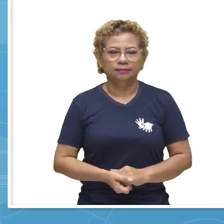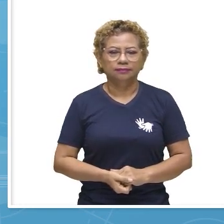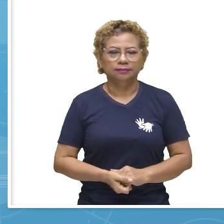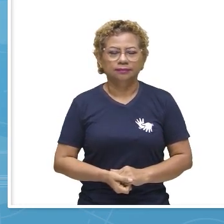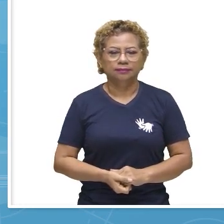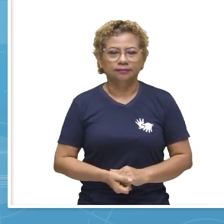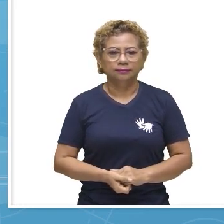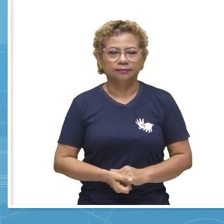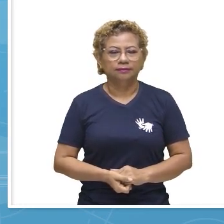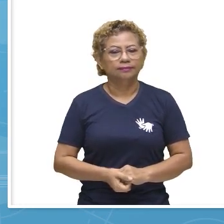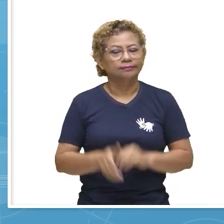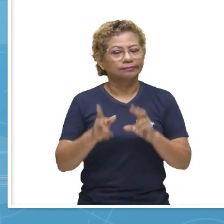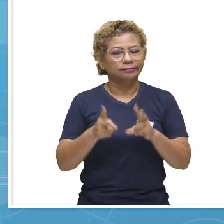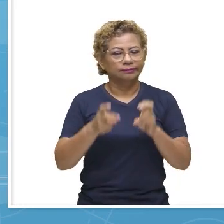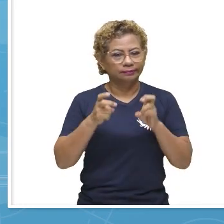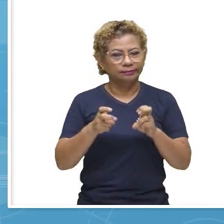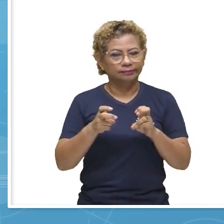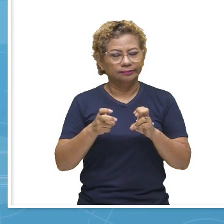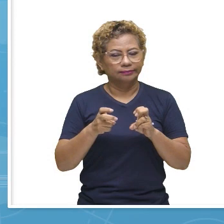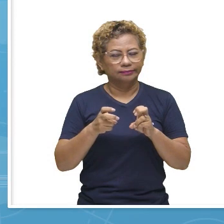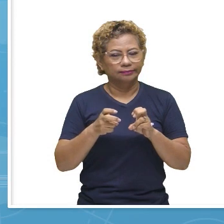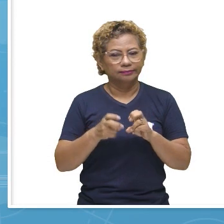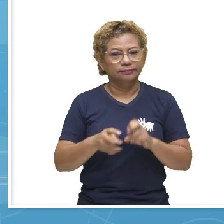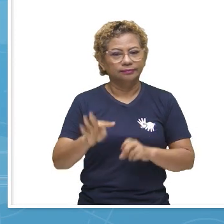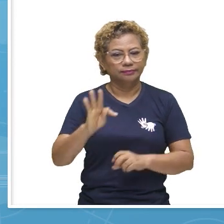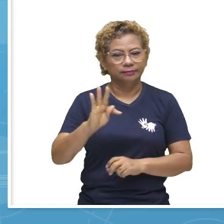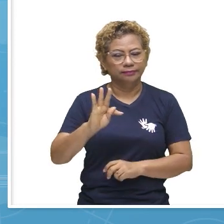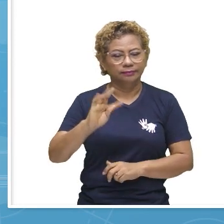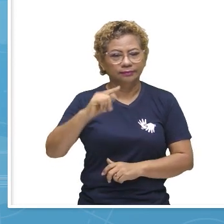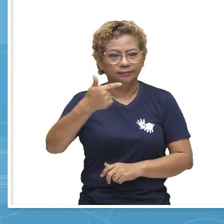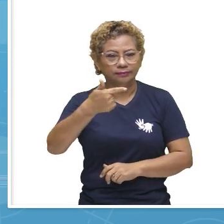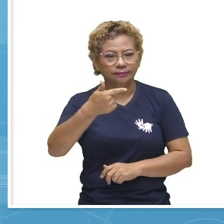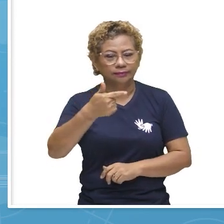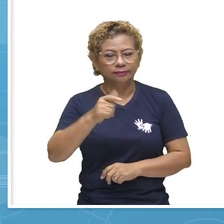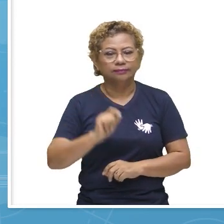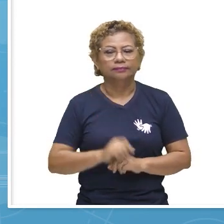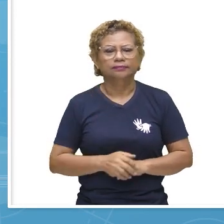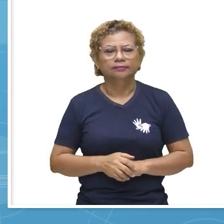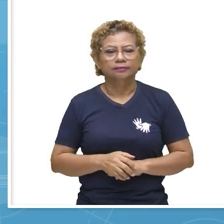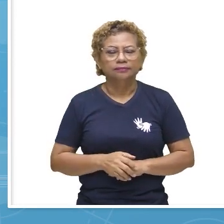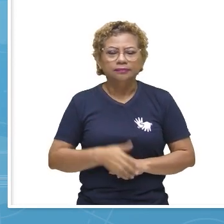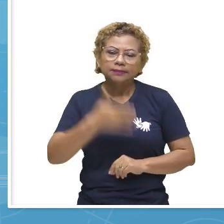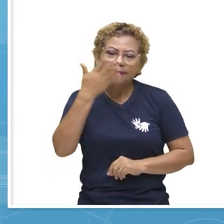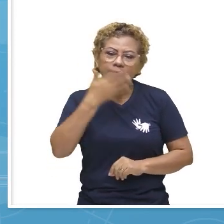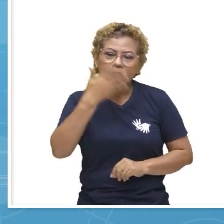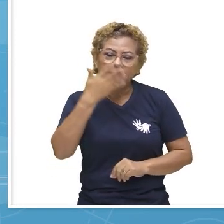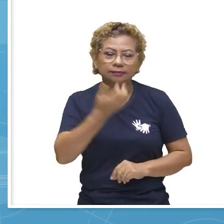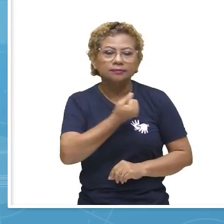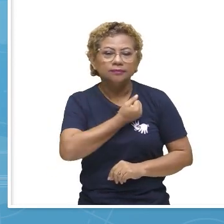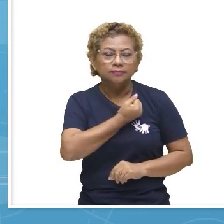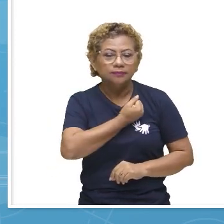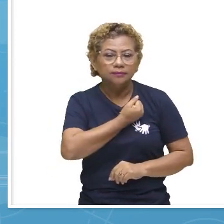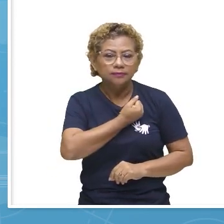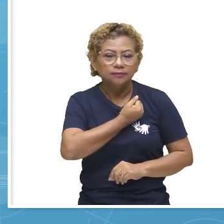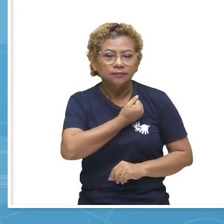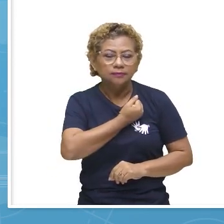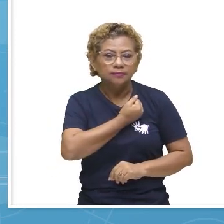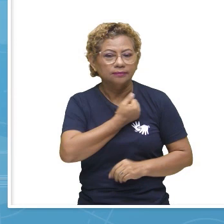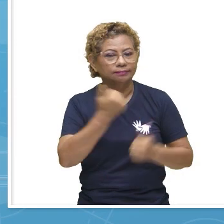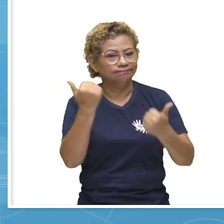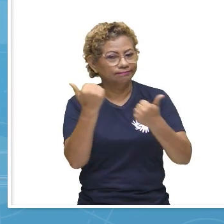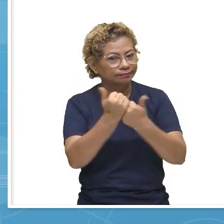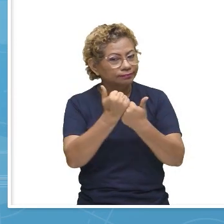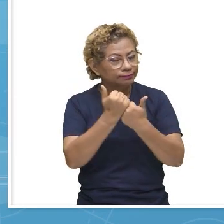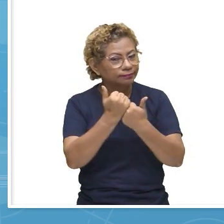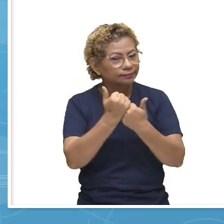junto aí do nosso T ao quadrado. Que número que eu não estou enxergando nenhum número aí? Ora, quando